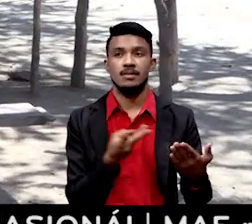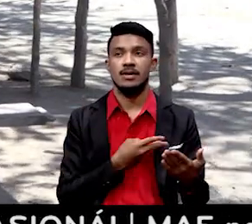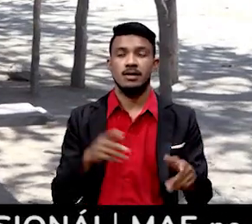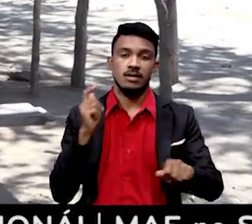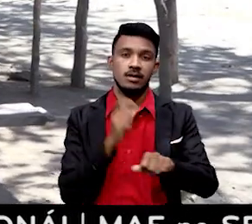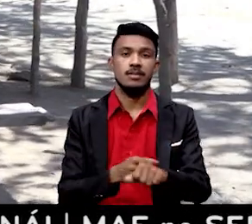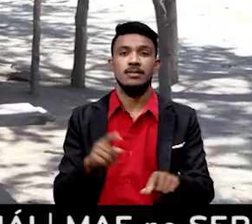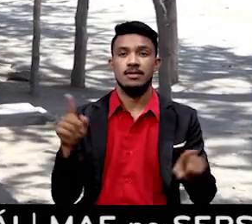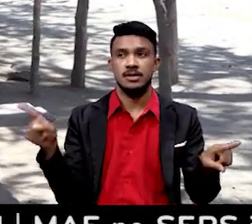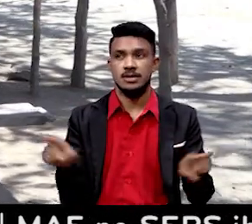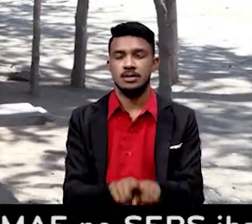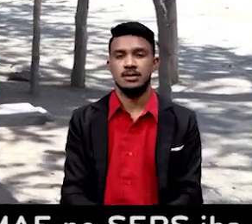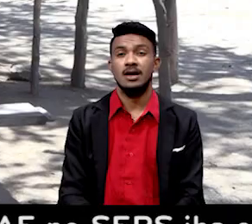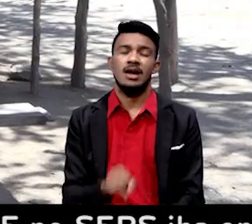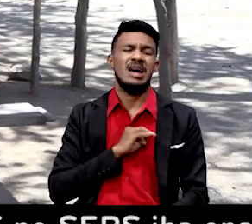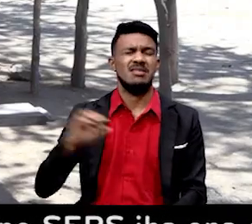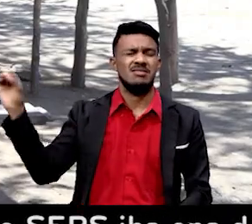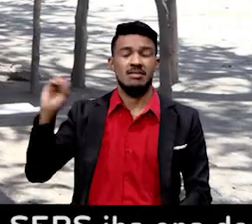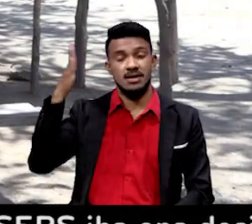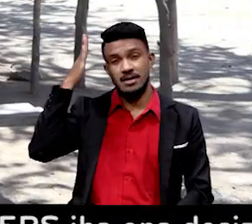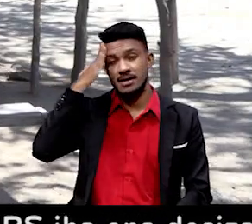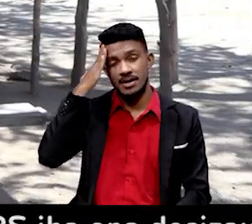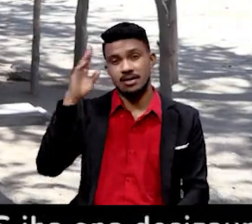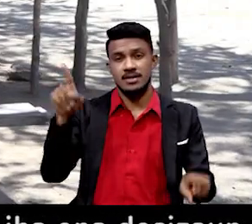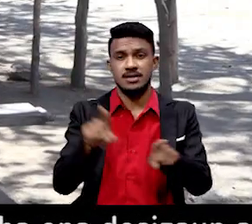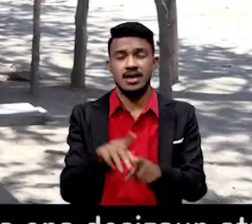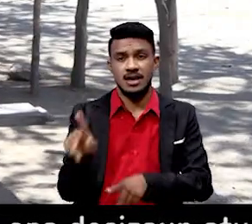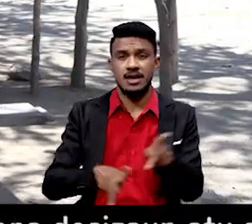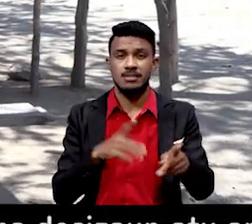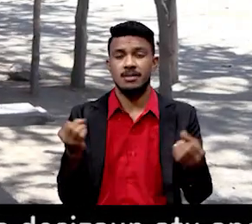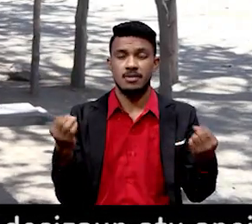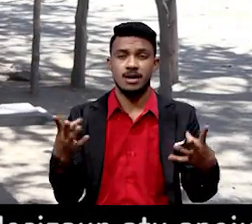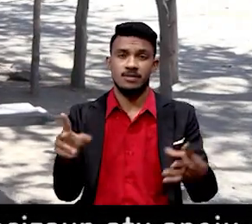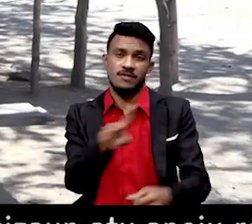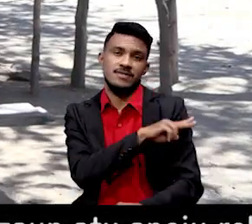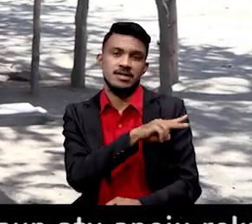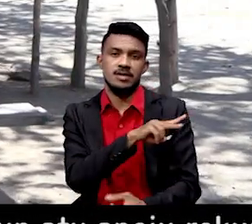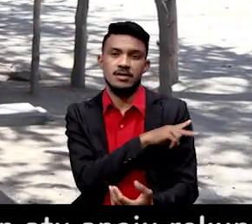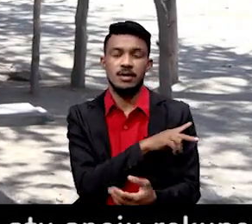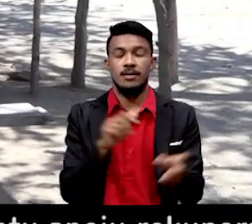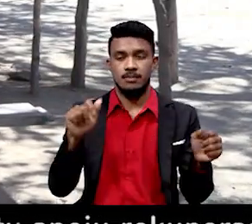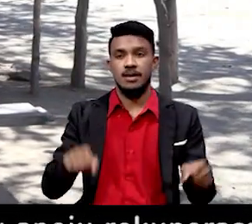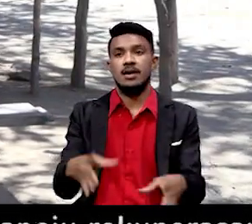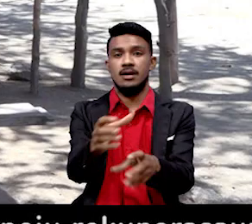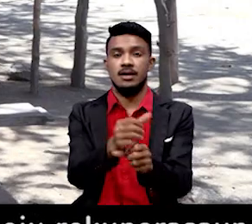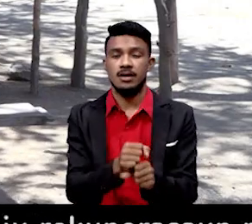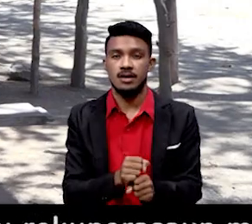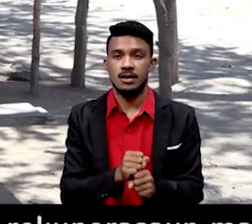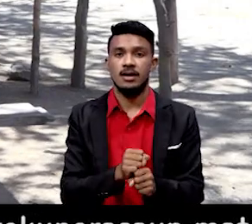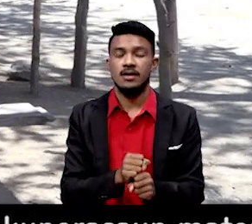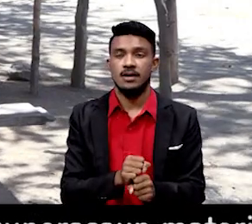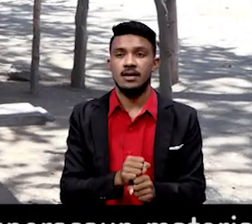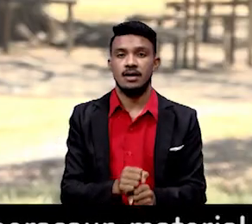hau atene. Bata. Quando é uma barra vacina ona, bele retam normal